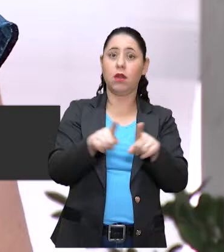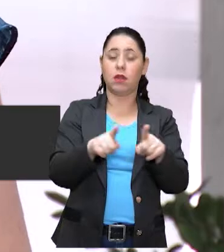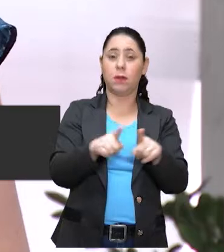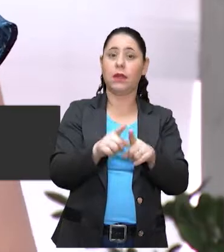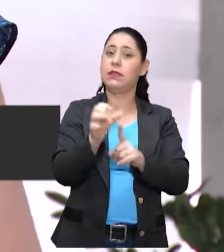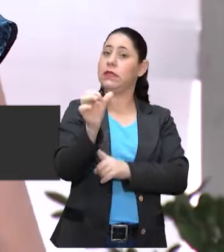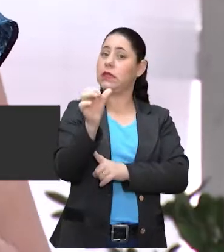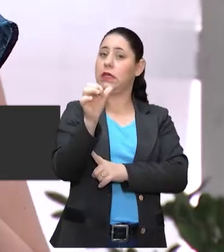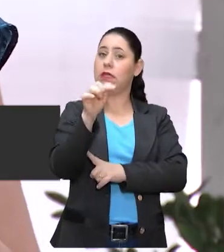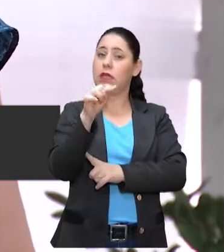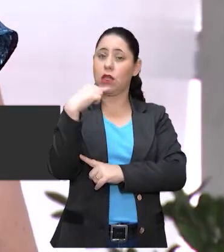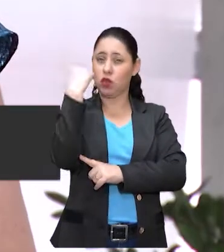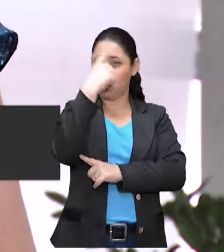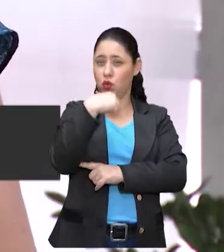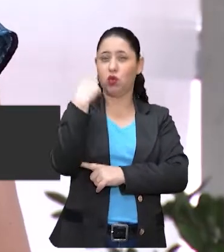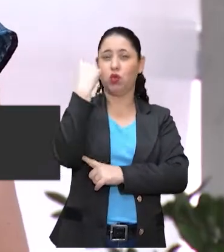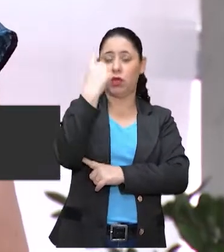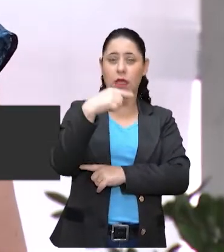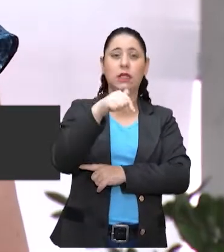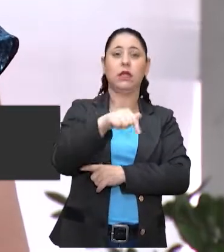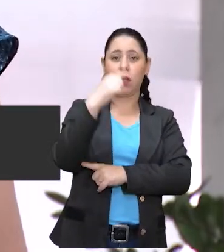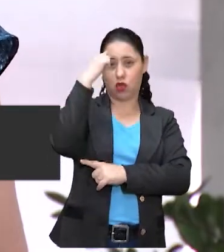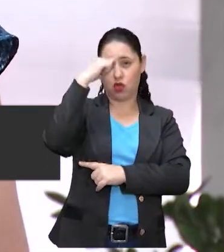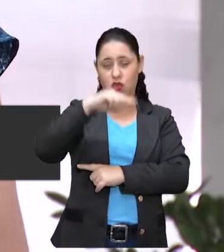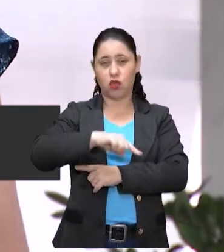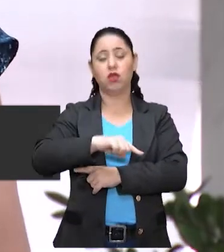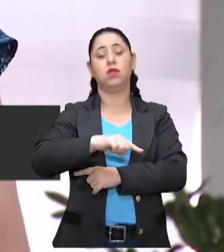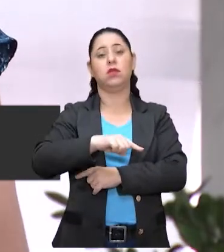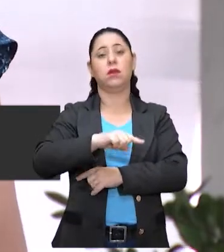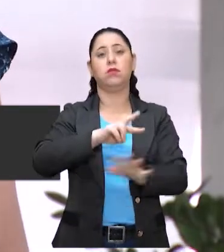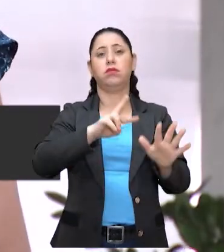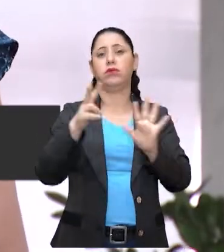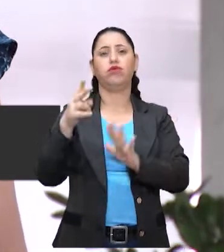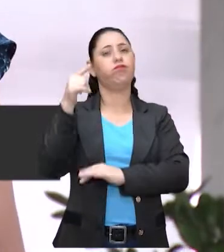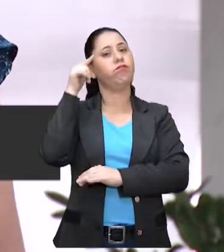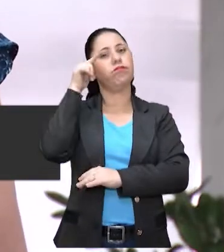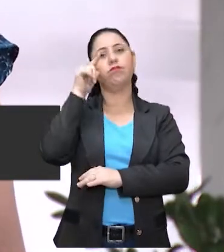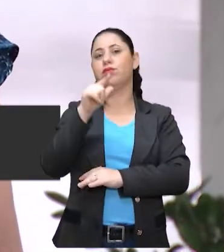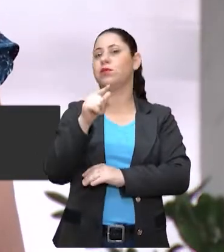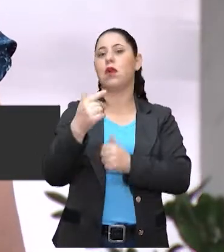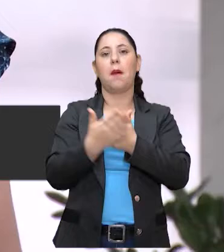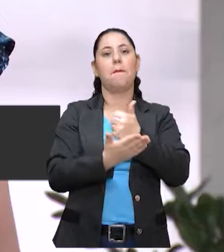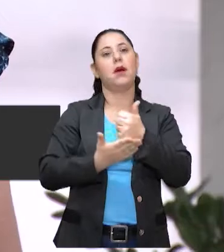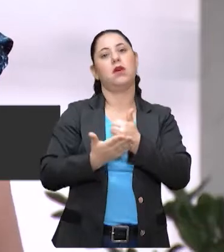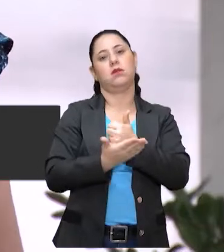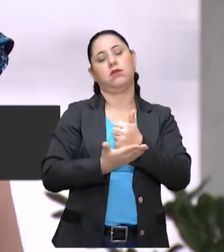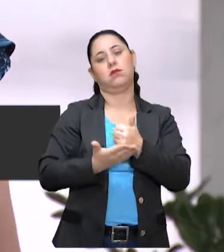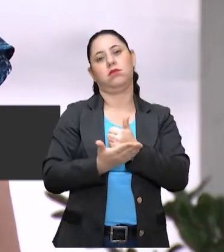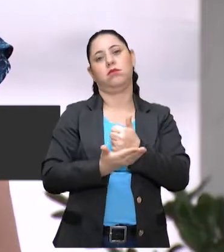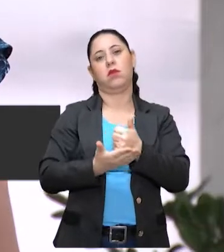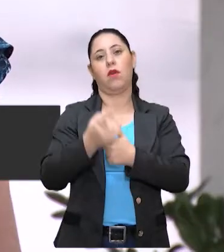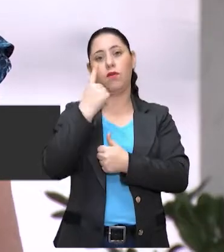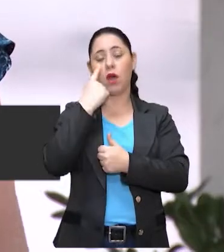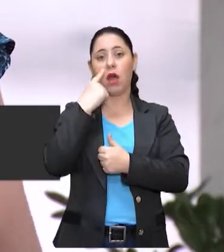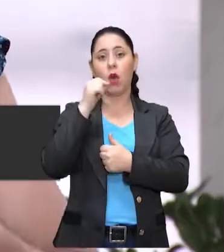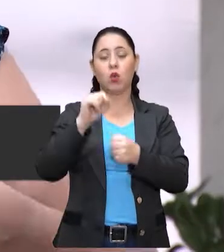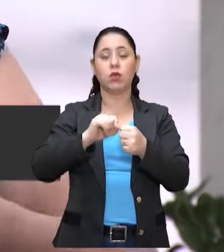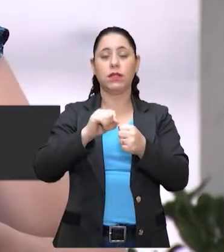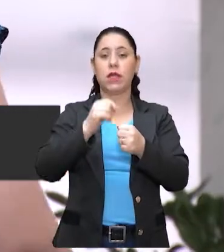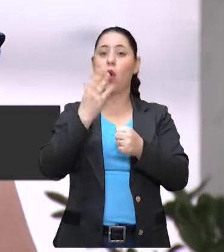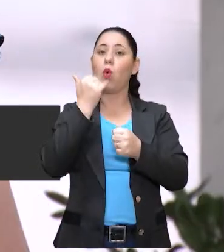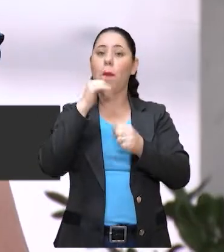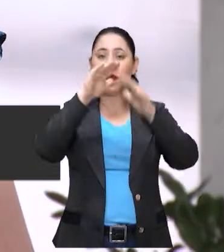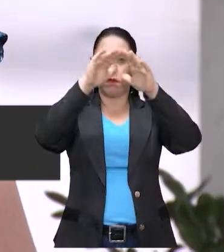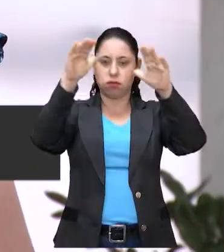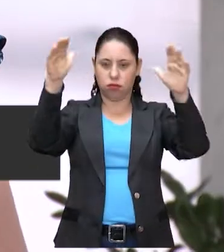os trabalhadores trabalhando 6, 7 horas por dia, 6, 7 dias por semana, não estão conseguindo sequer o básico. A gente vê isso, por